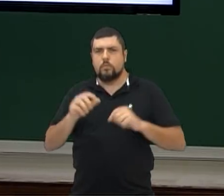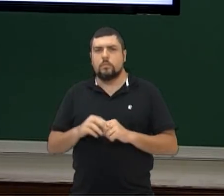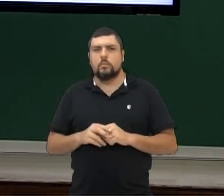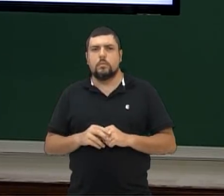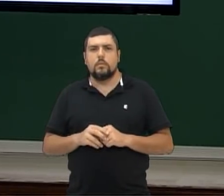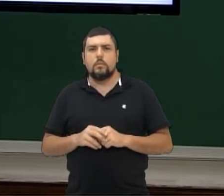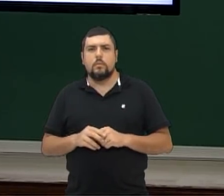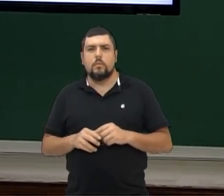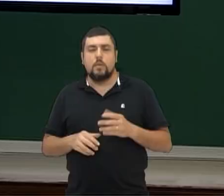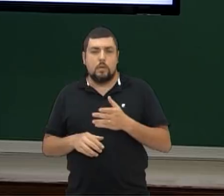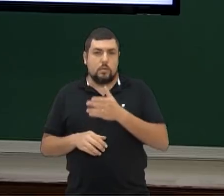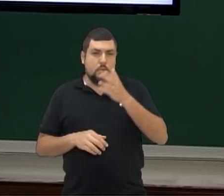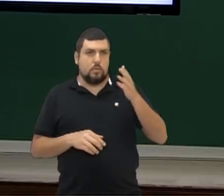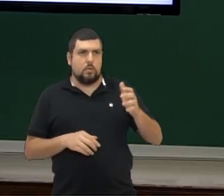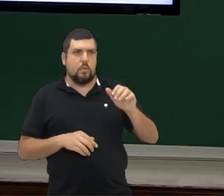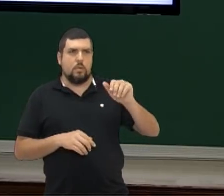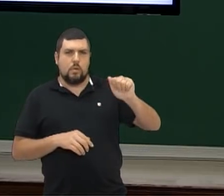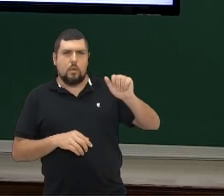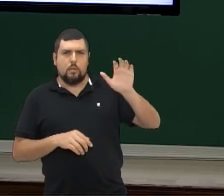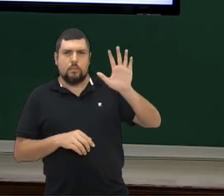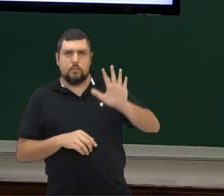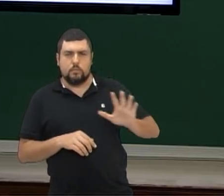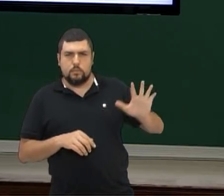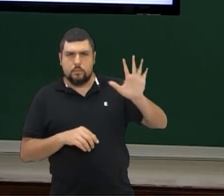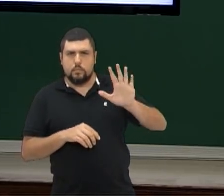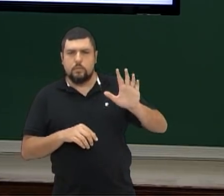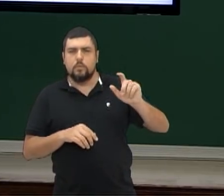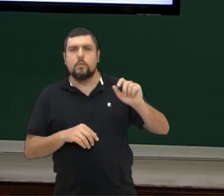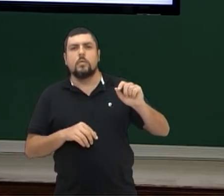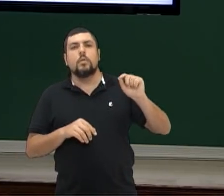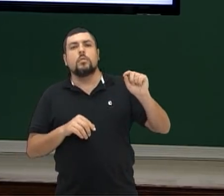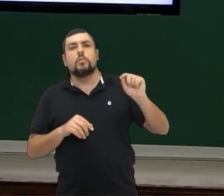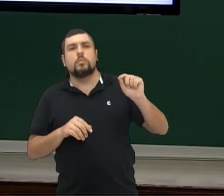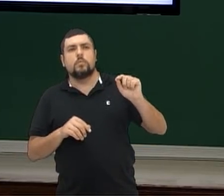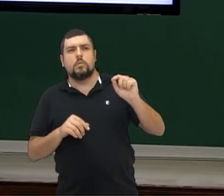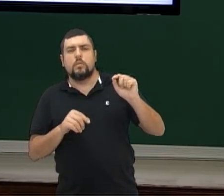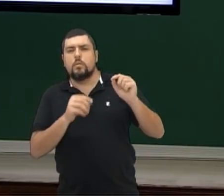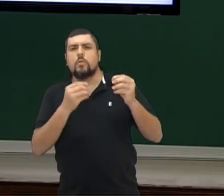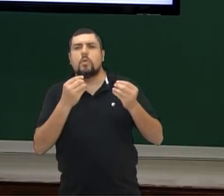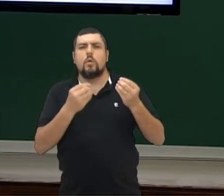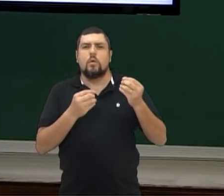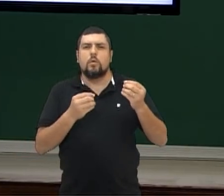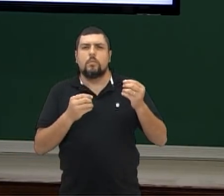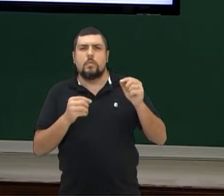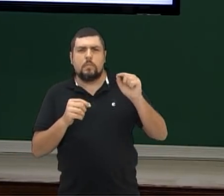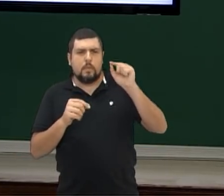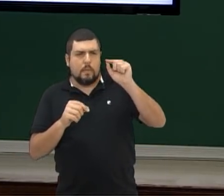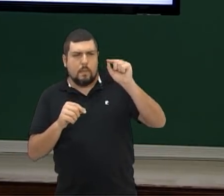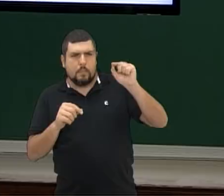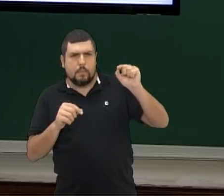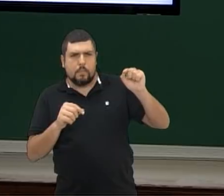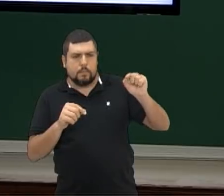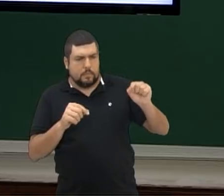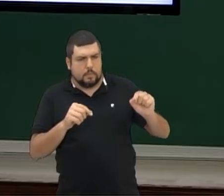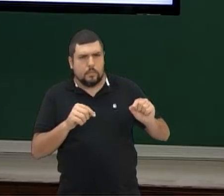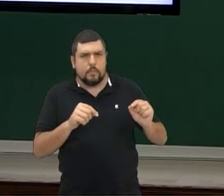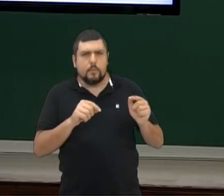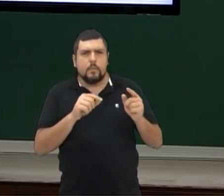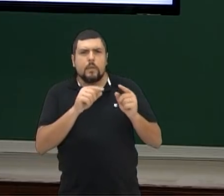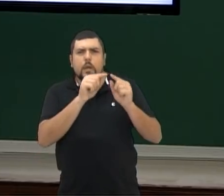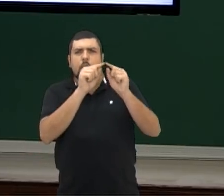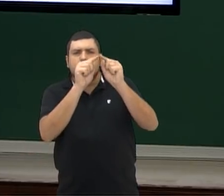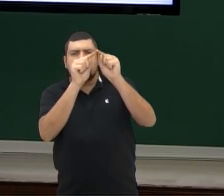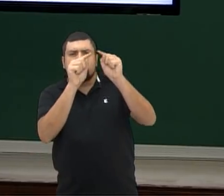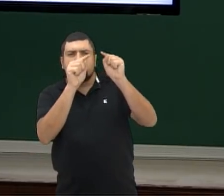figura do quadrante A, ele tem 12 unidades. Digamos que cada quadradinho desse aqui